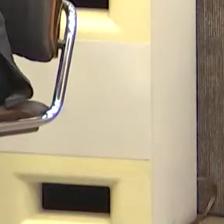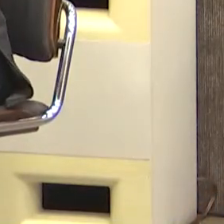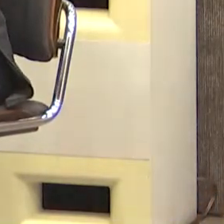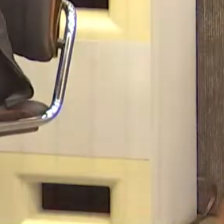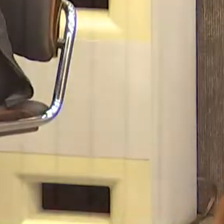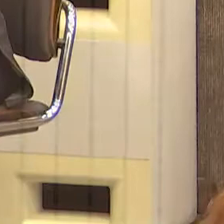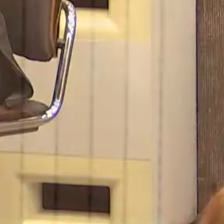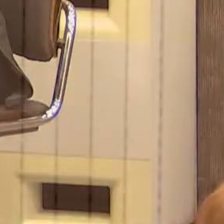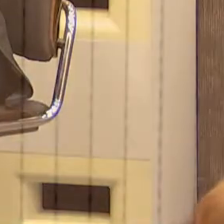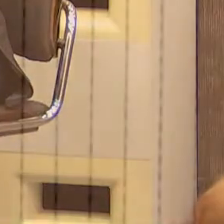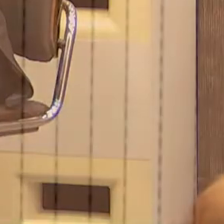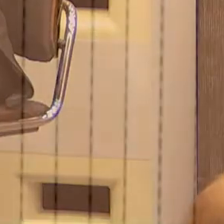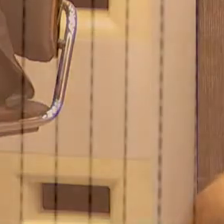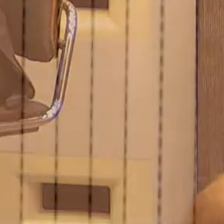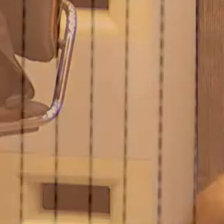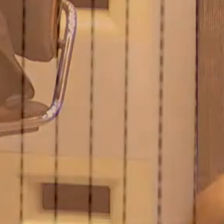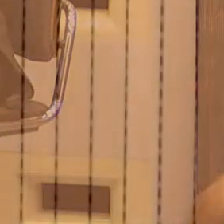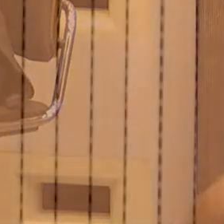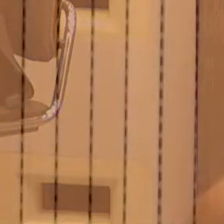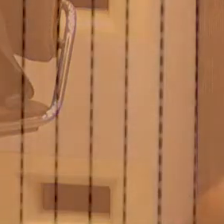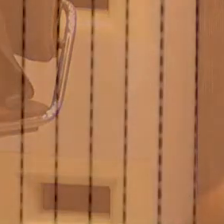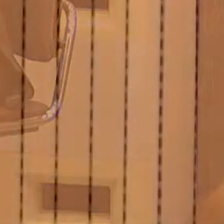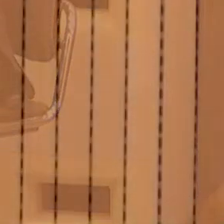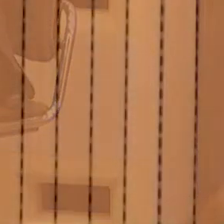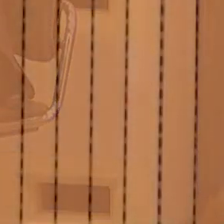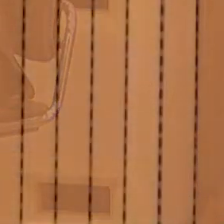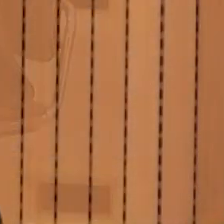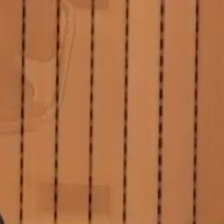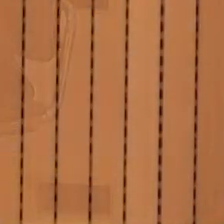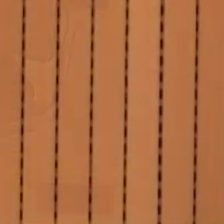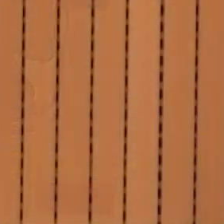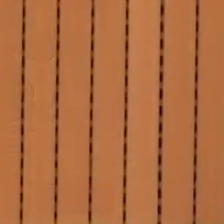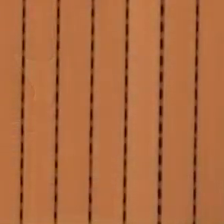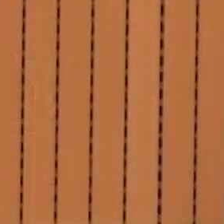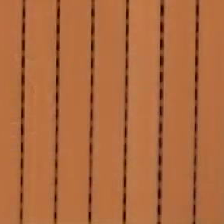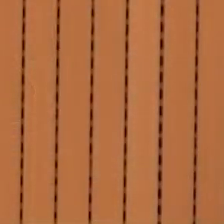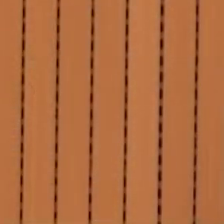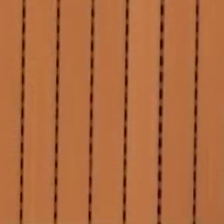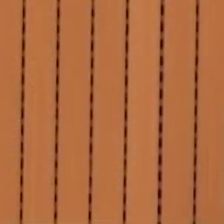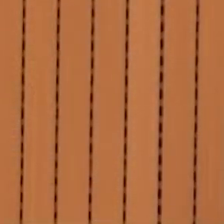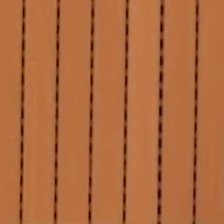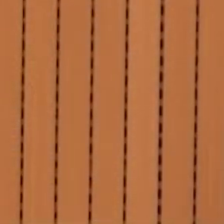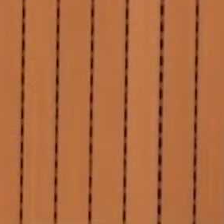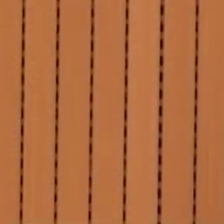notar, igual a tudo quando passa no